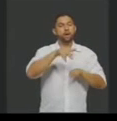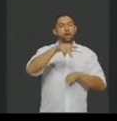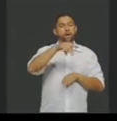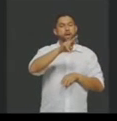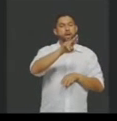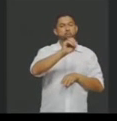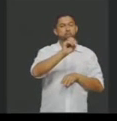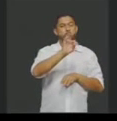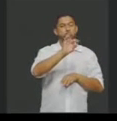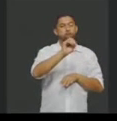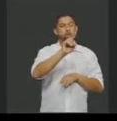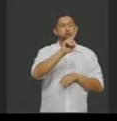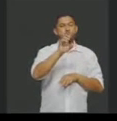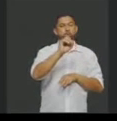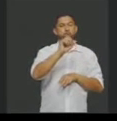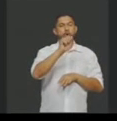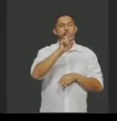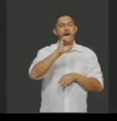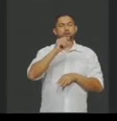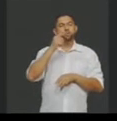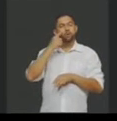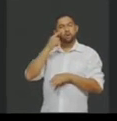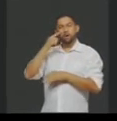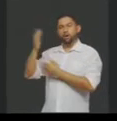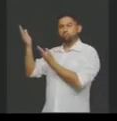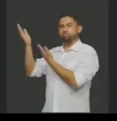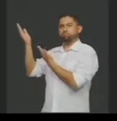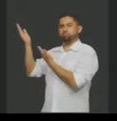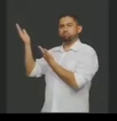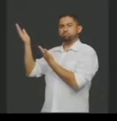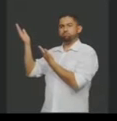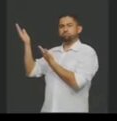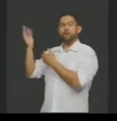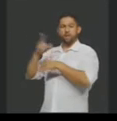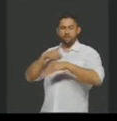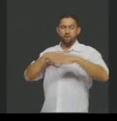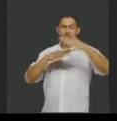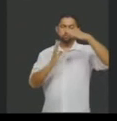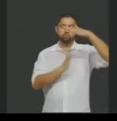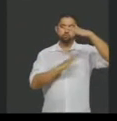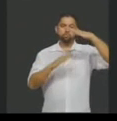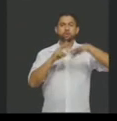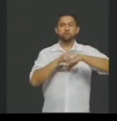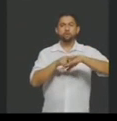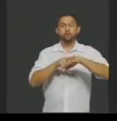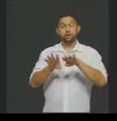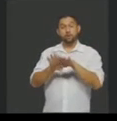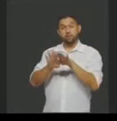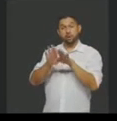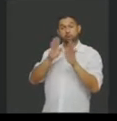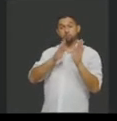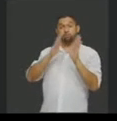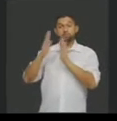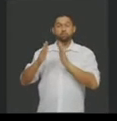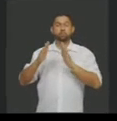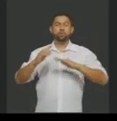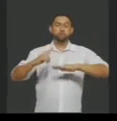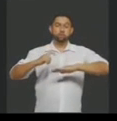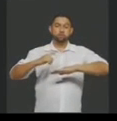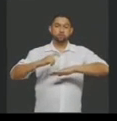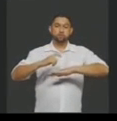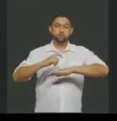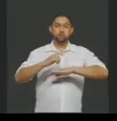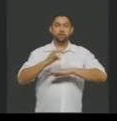aqui a figura aqui à esquerda da tela, uma alga, né? Uma alga verde, e à direita temos aqui um protozoário famosíssimo,